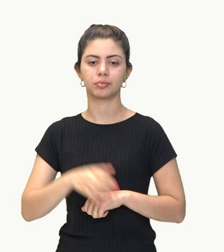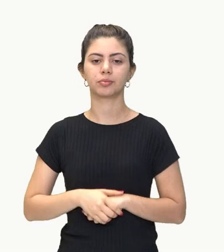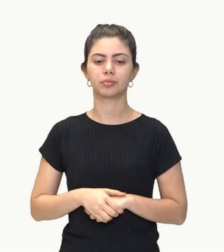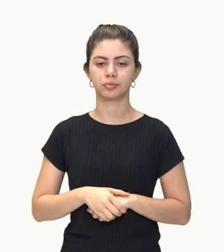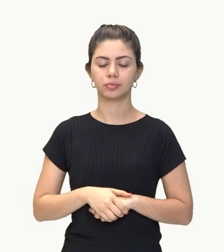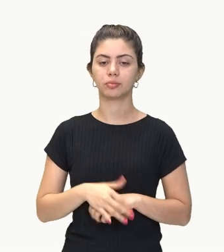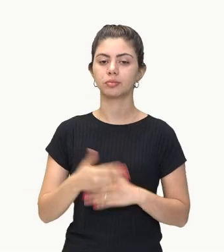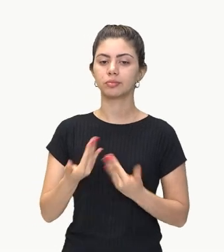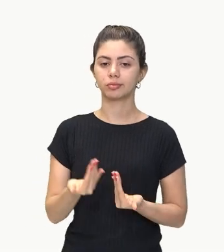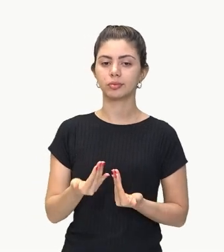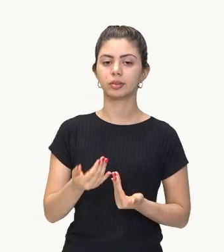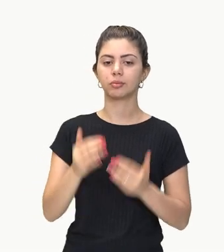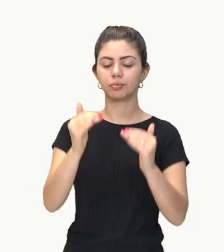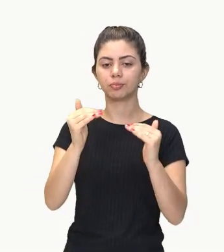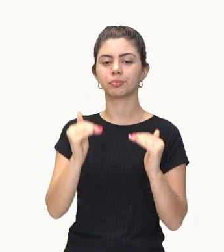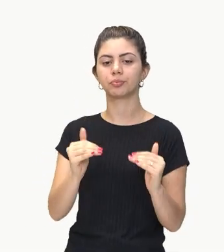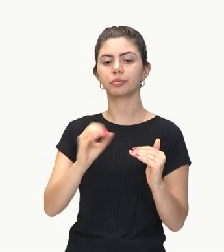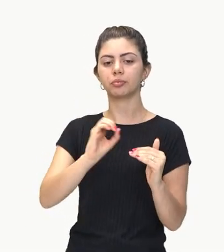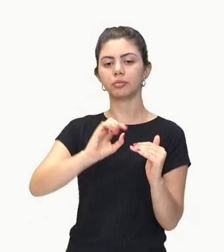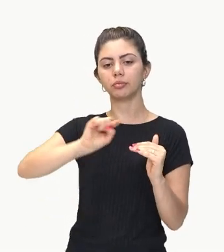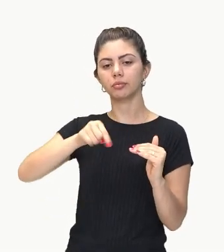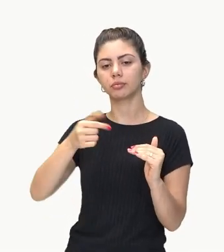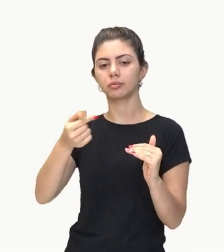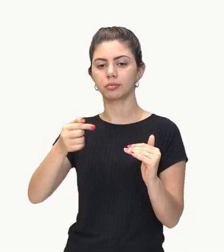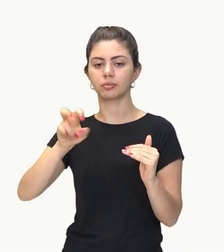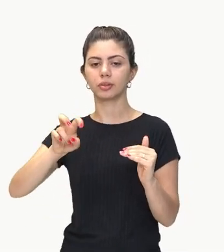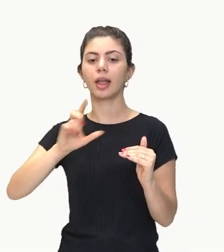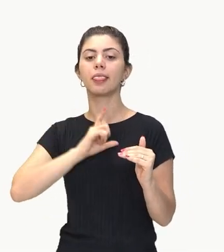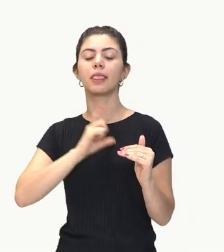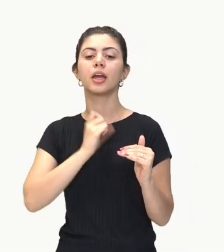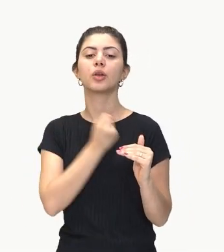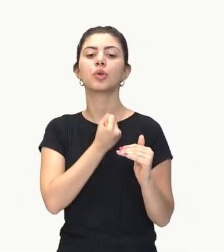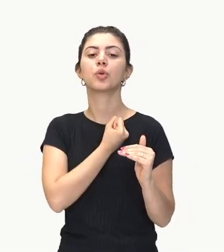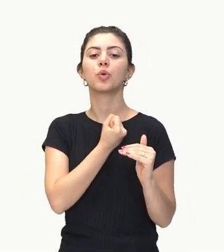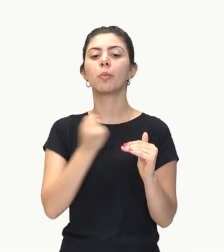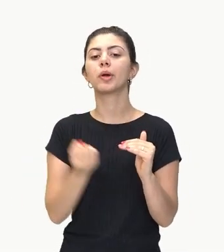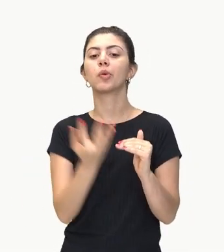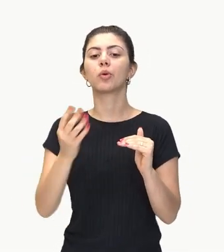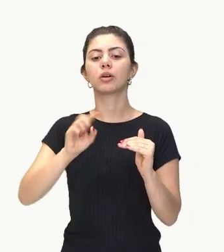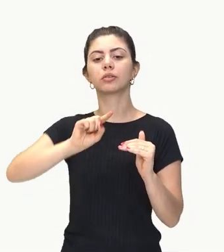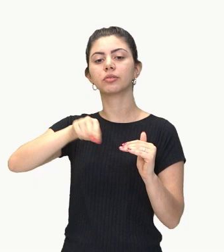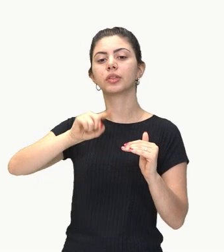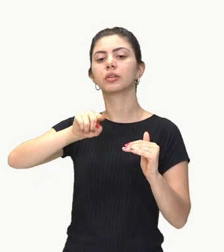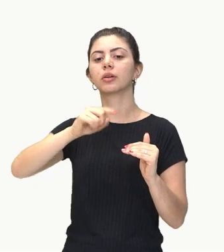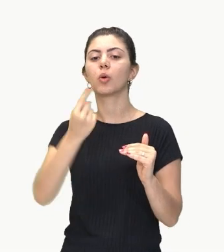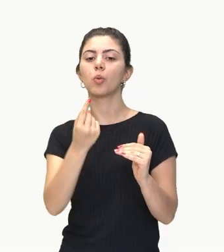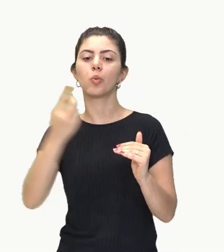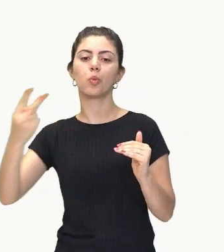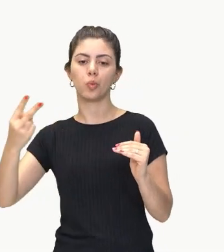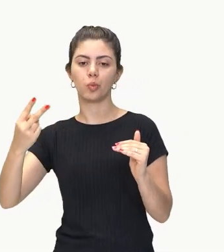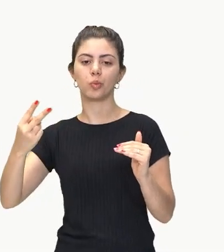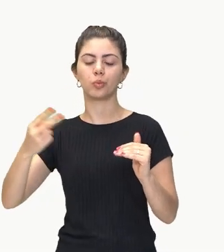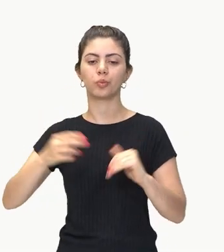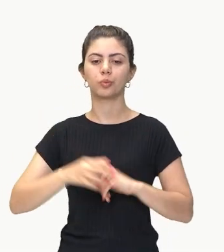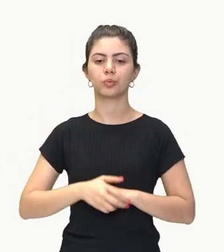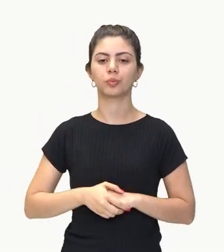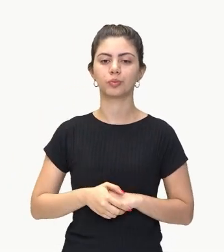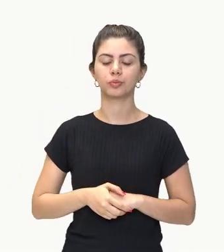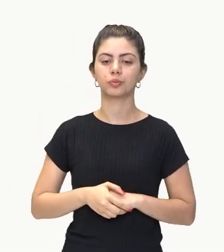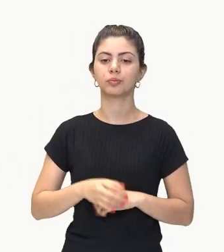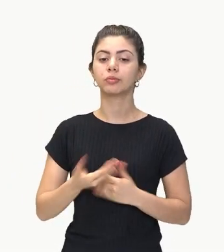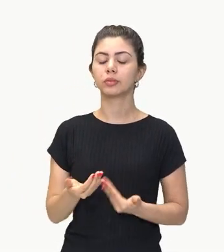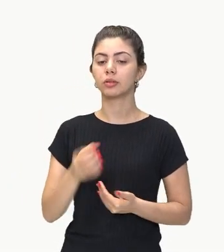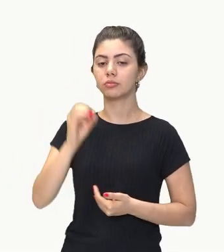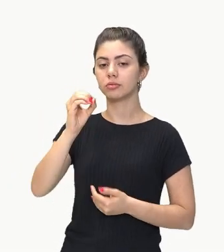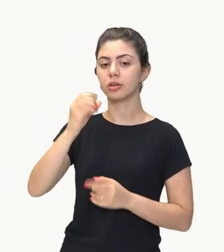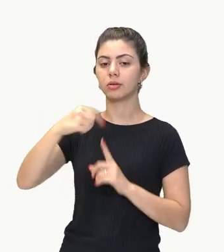é 0,75, são 2 números, tá bom? 2 números depois da vírgula. 0 mais